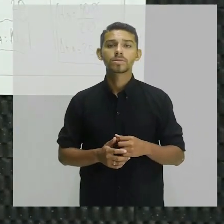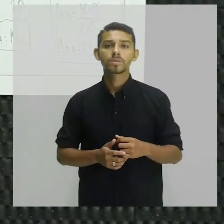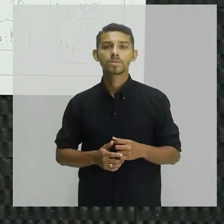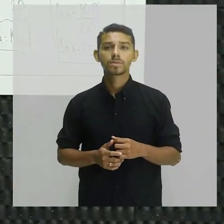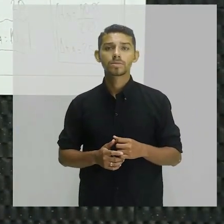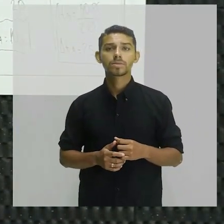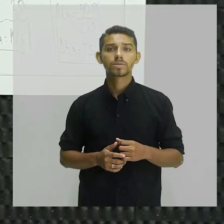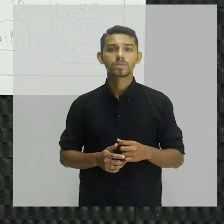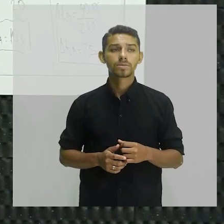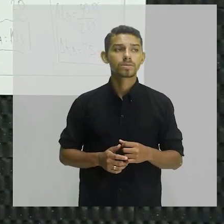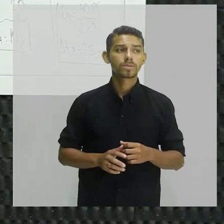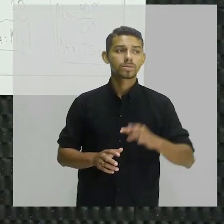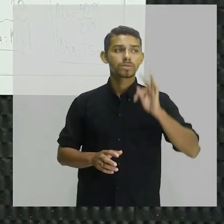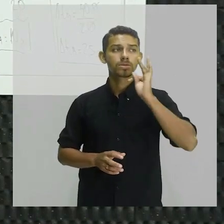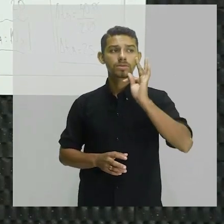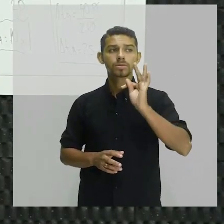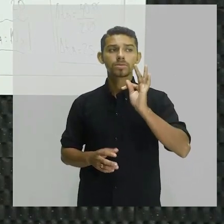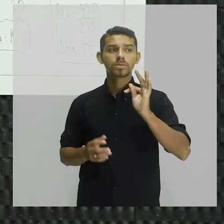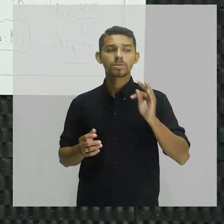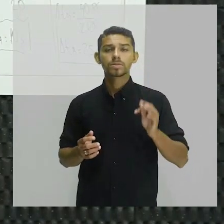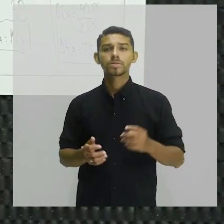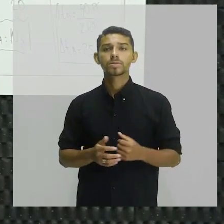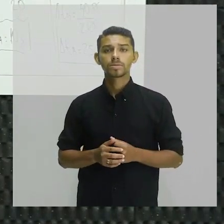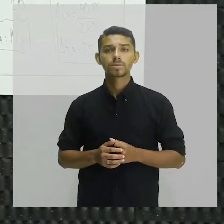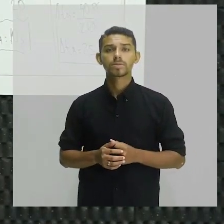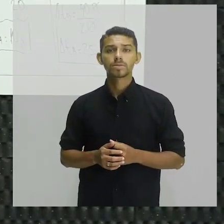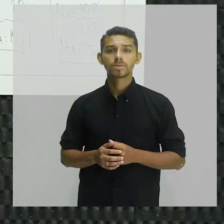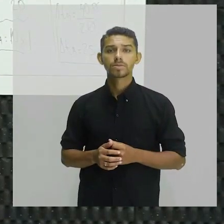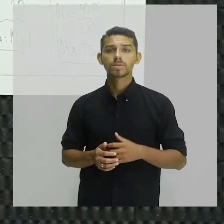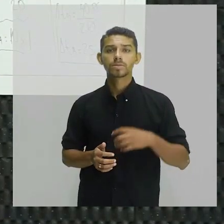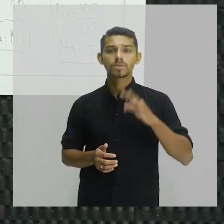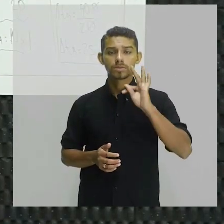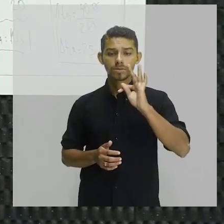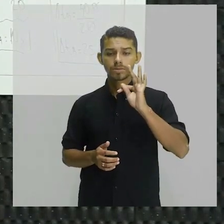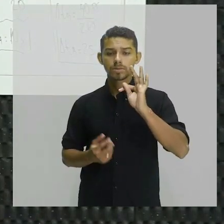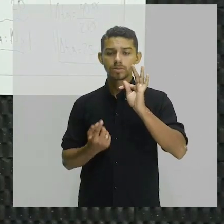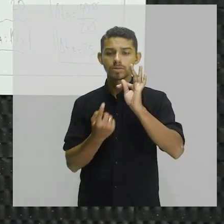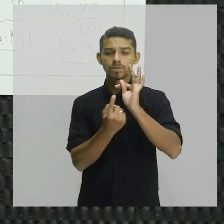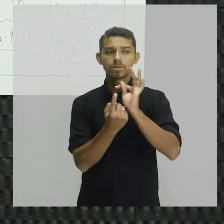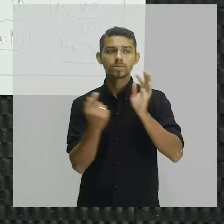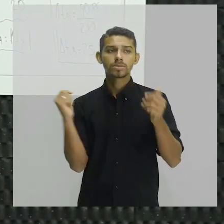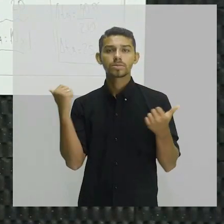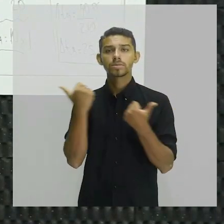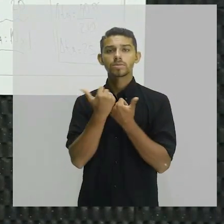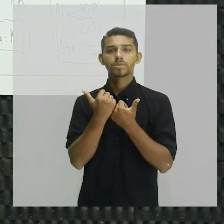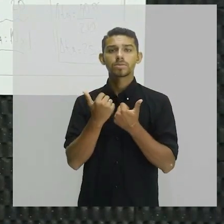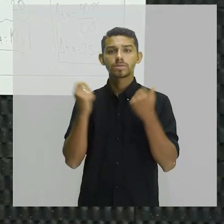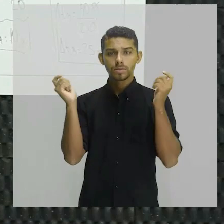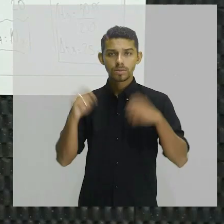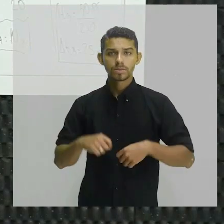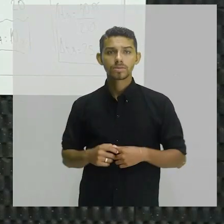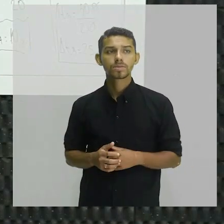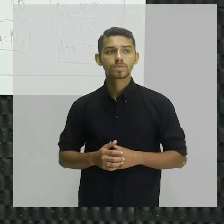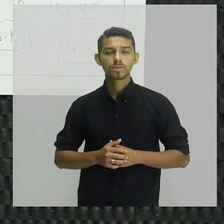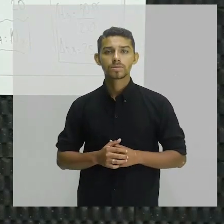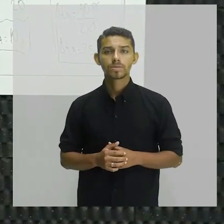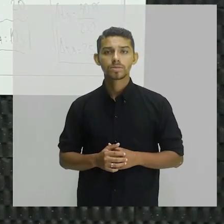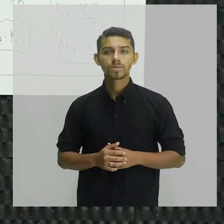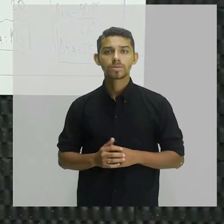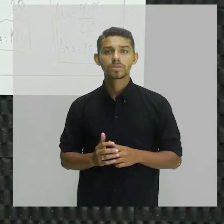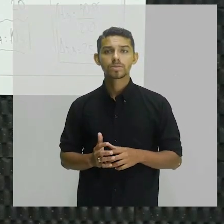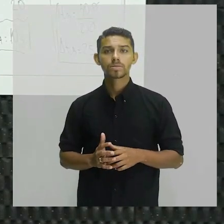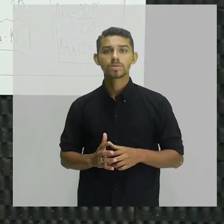em relação ao tempo, né? Em relação ao tempo 1, porque eu posso substituir aqui nesta segunda. Tá